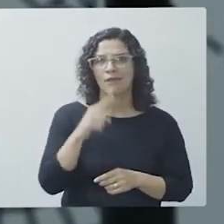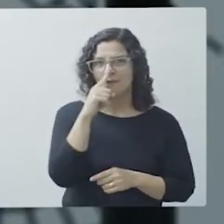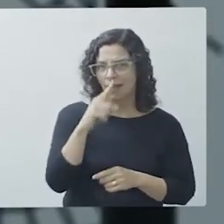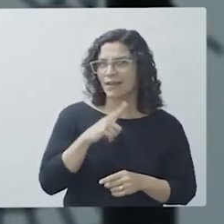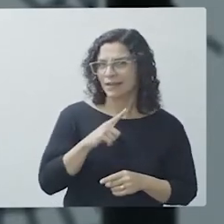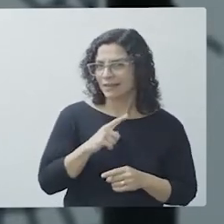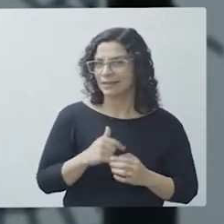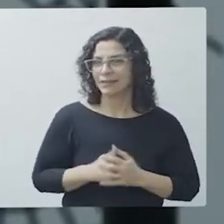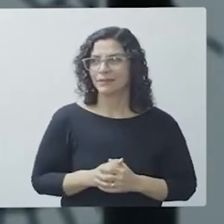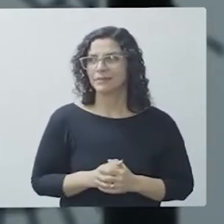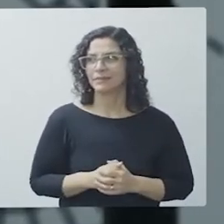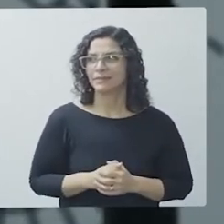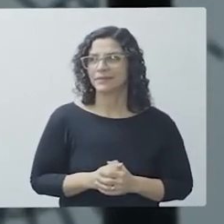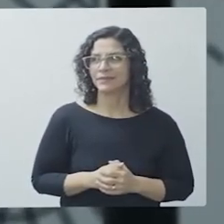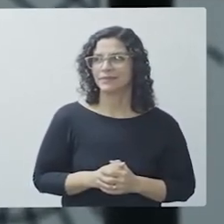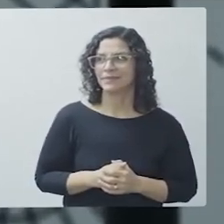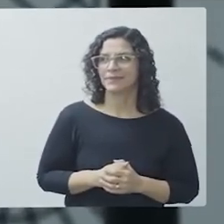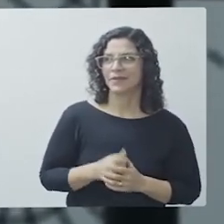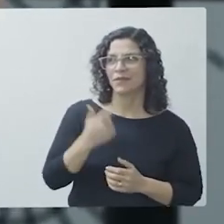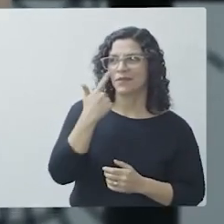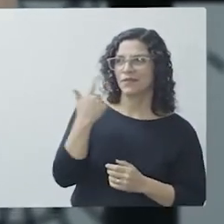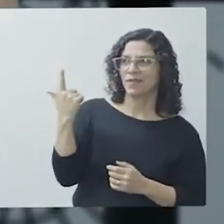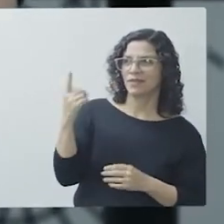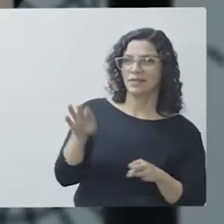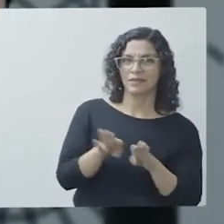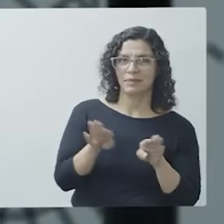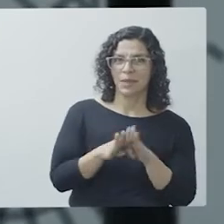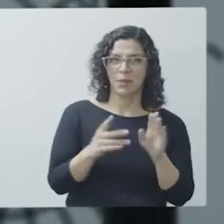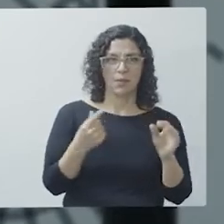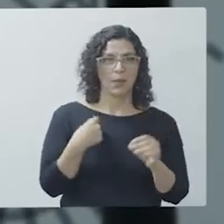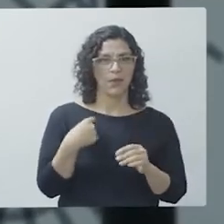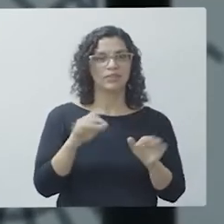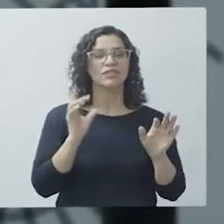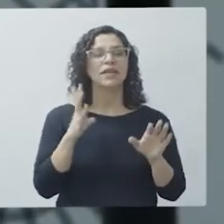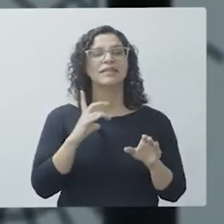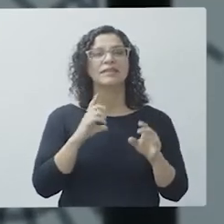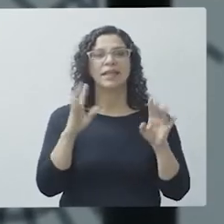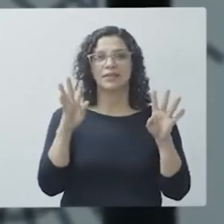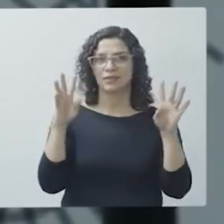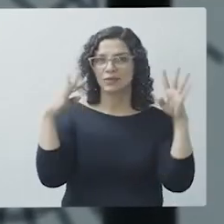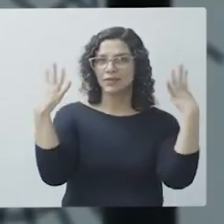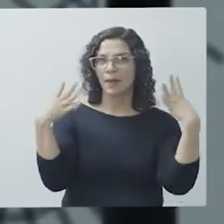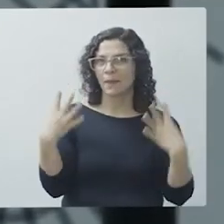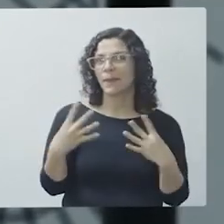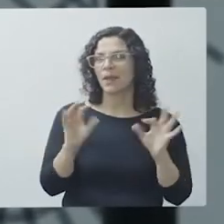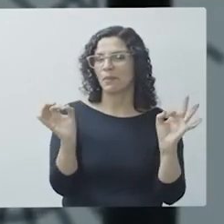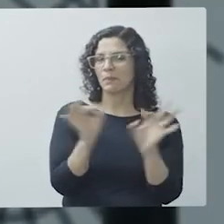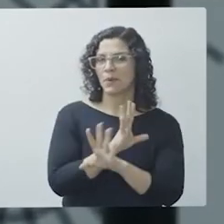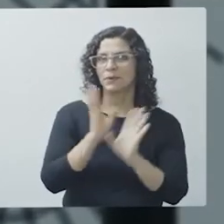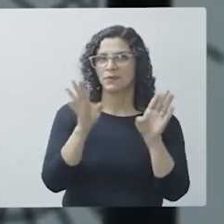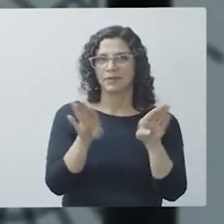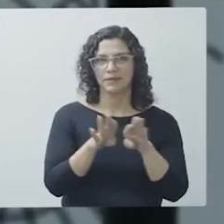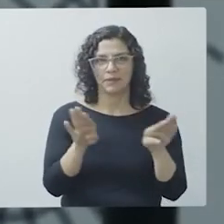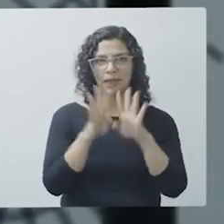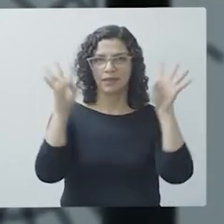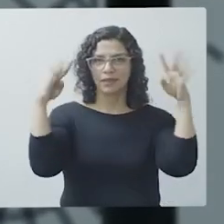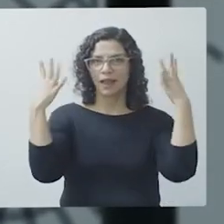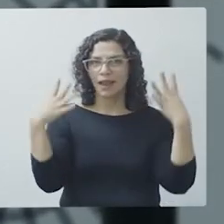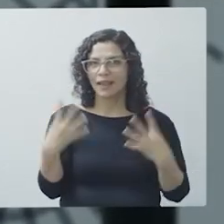muito bem. Olha aqui, ó. Esse boneco já tá ficando com o cabelo recortado, um cabelo